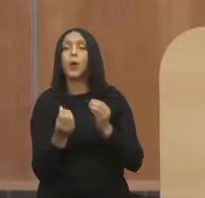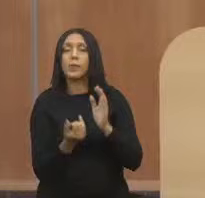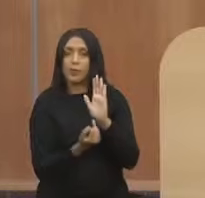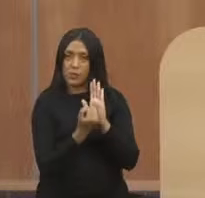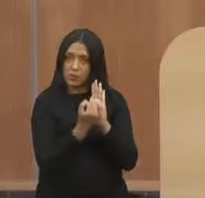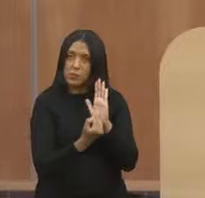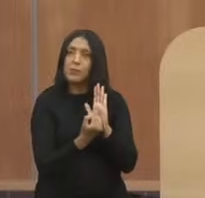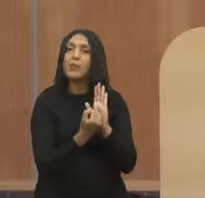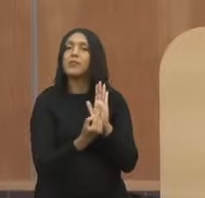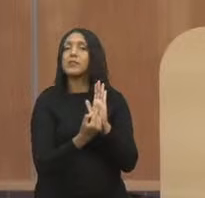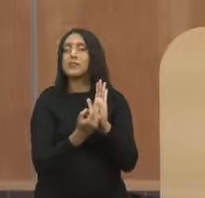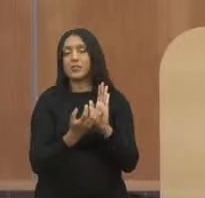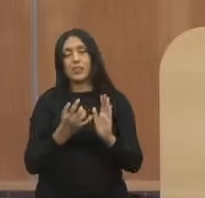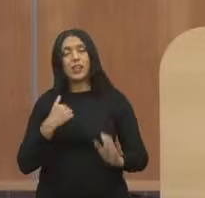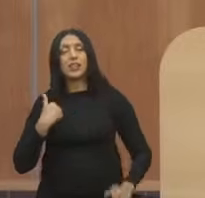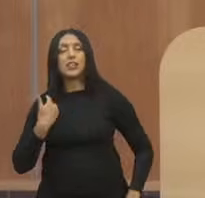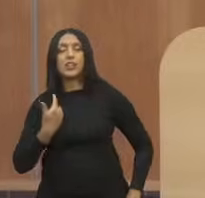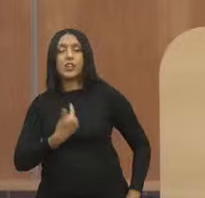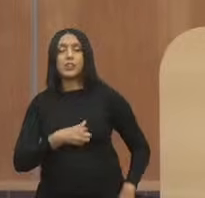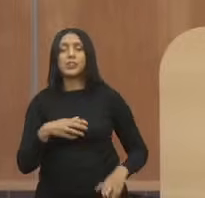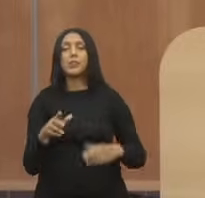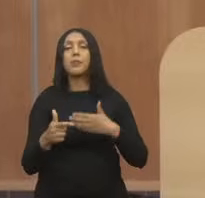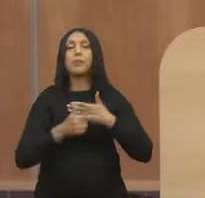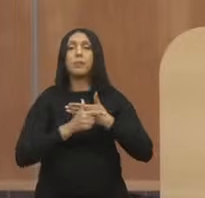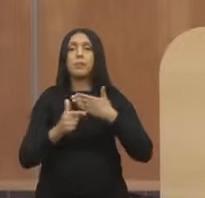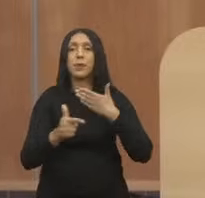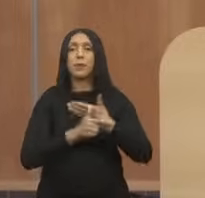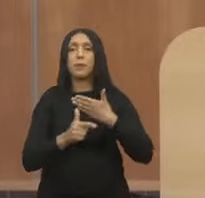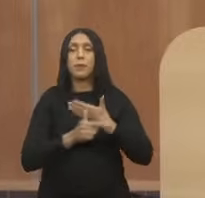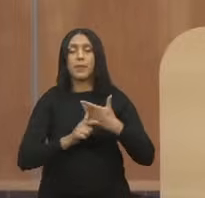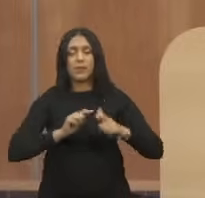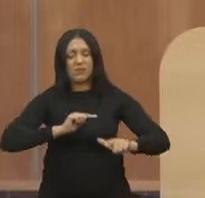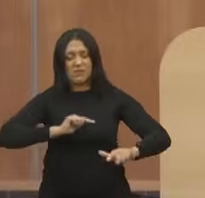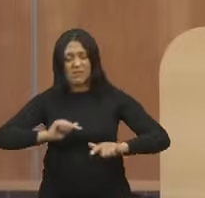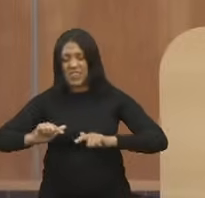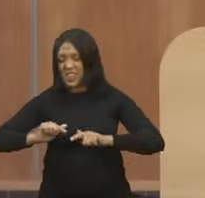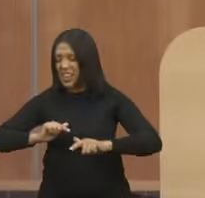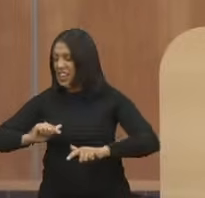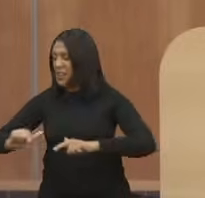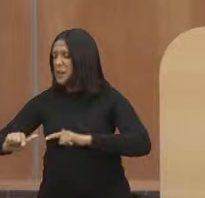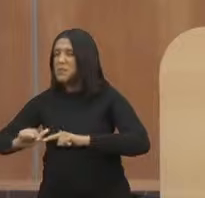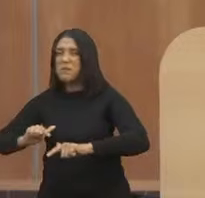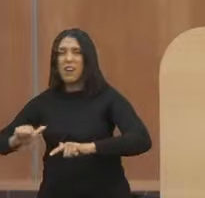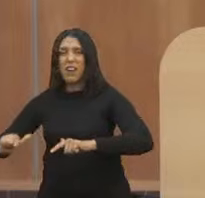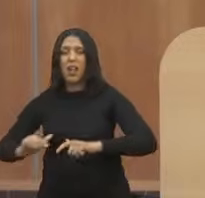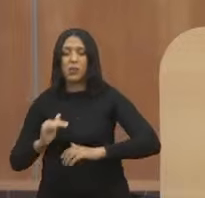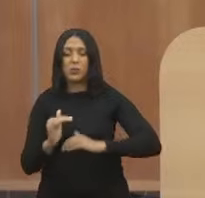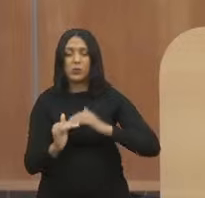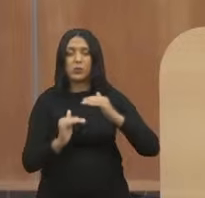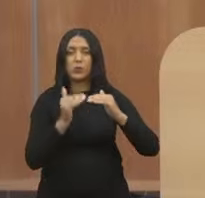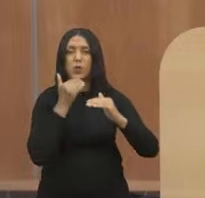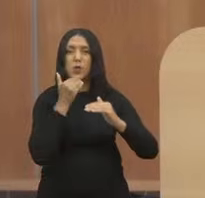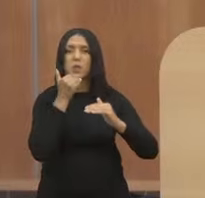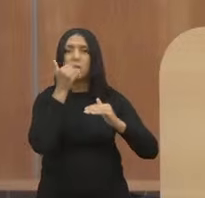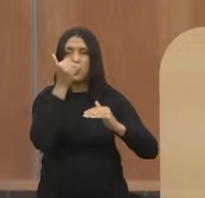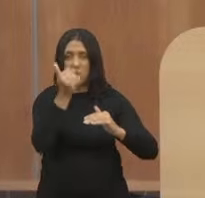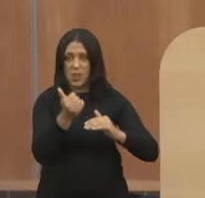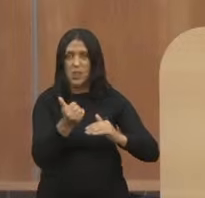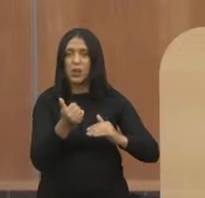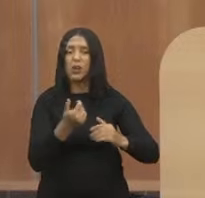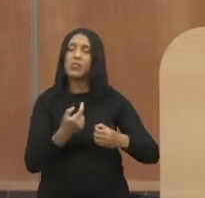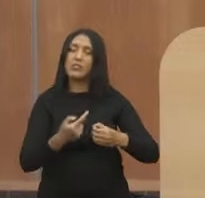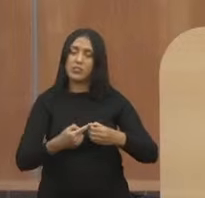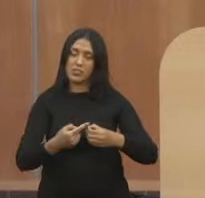assim que nós vamos continuar trabalhando para que nós possamos ter uma cidade igualitária para todos. Então, quero aqui mais uma vez parabenizar